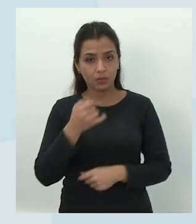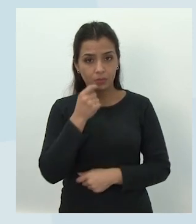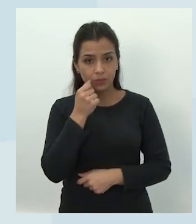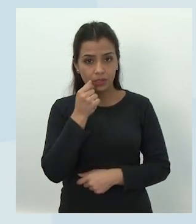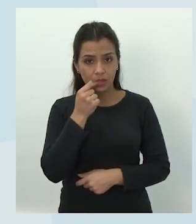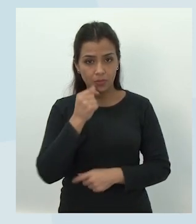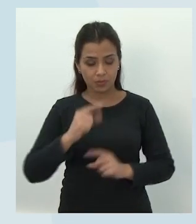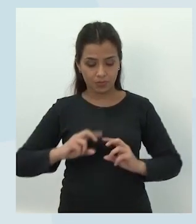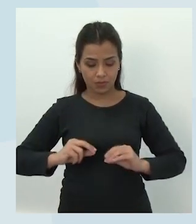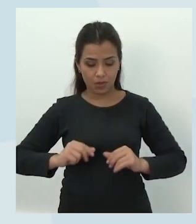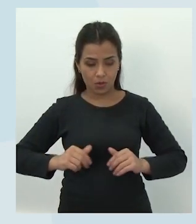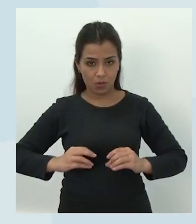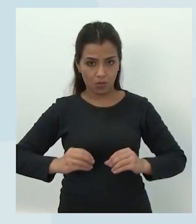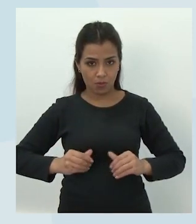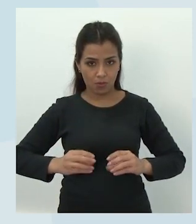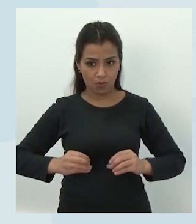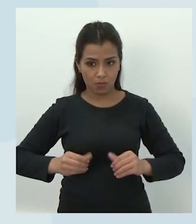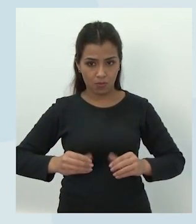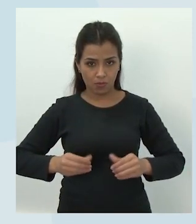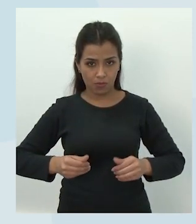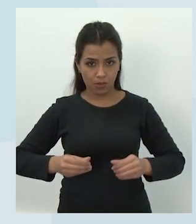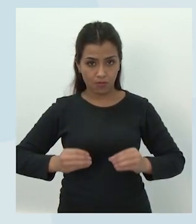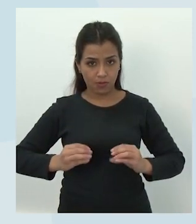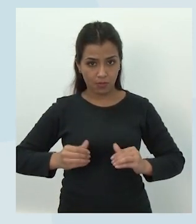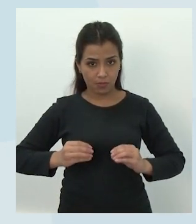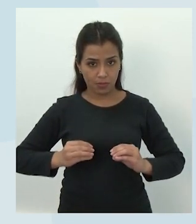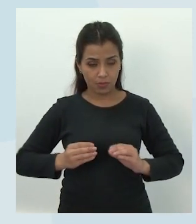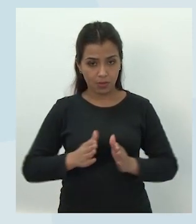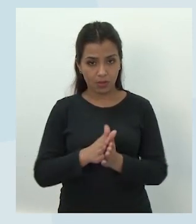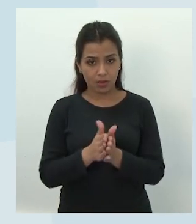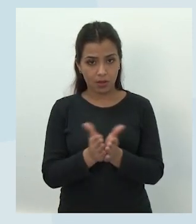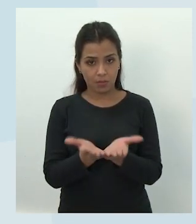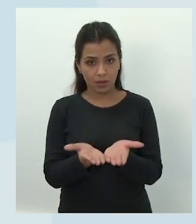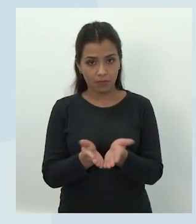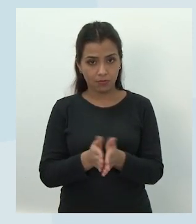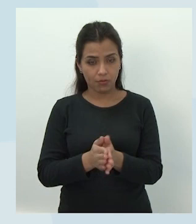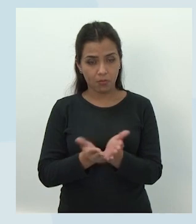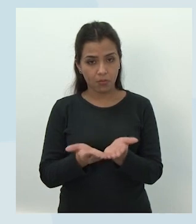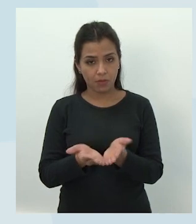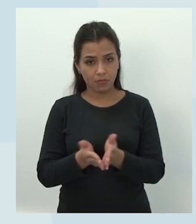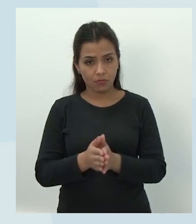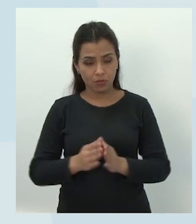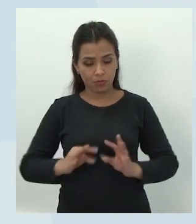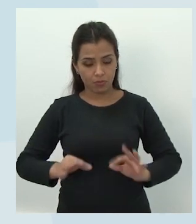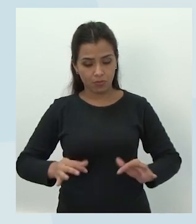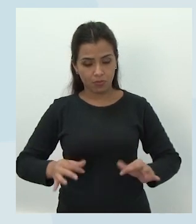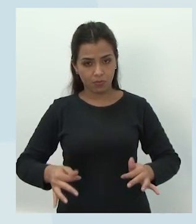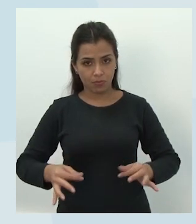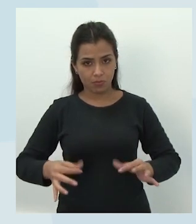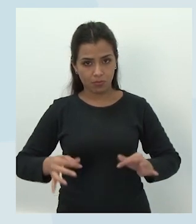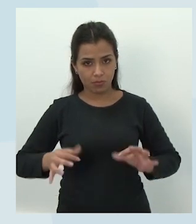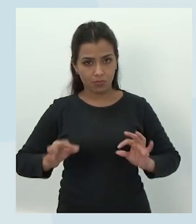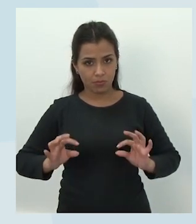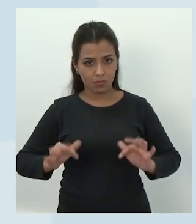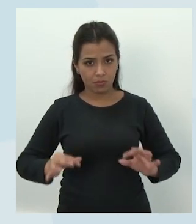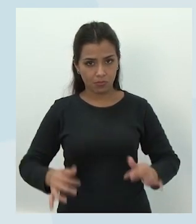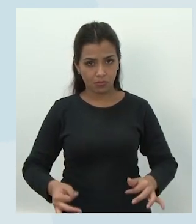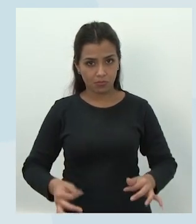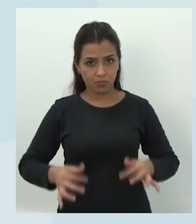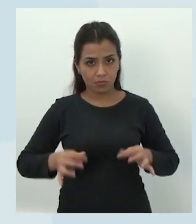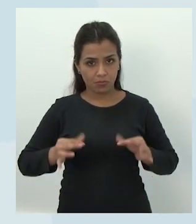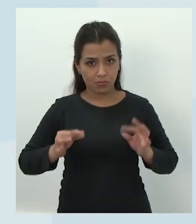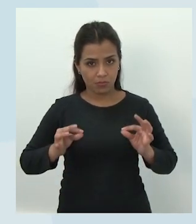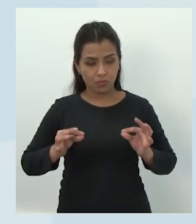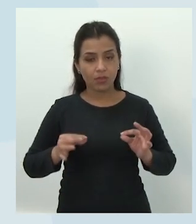cima da folha e fazer movimentos abrindo e fechando a parte enrolada, em relação à parte estática de baixo, que vai dar a impressão de